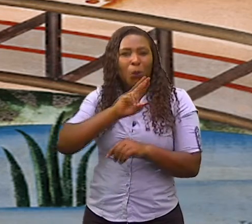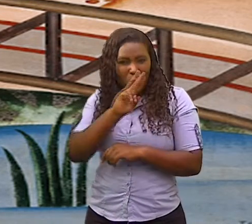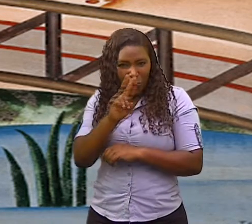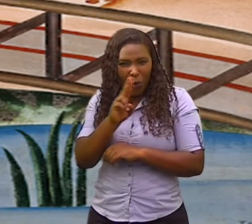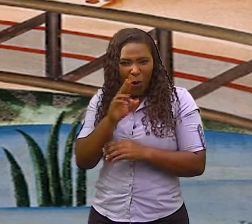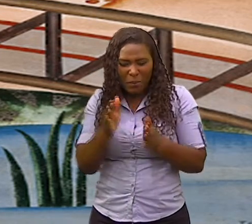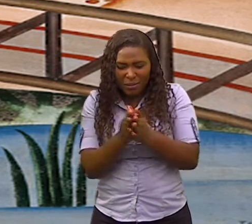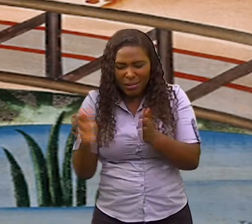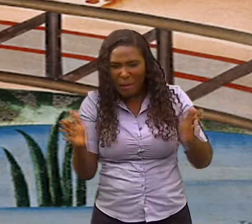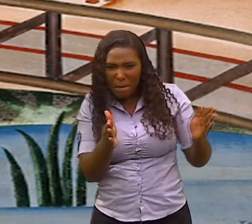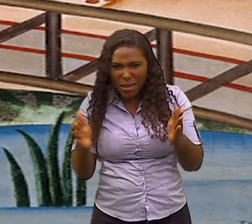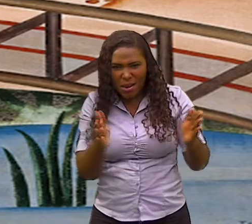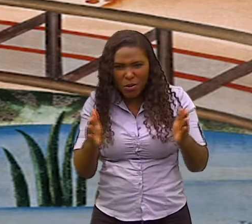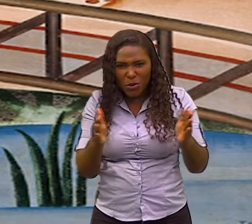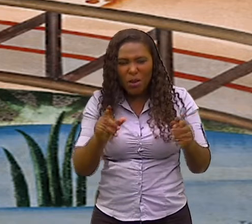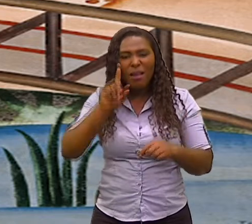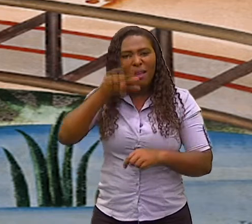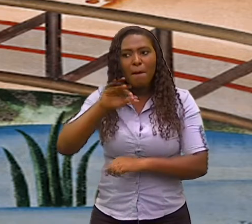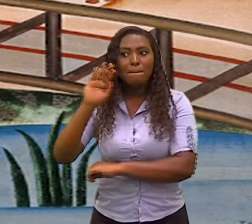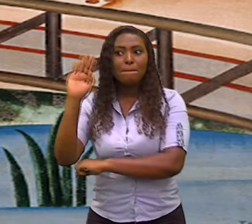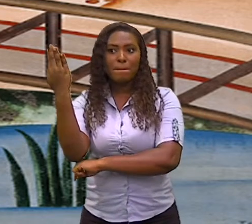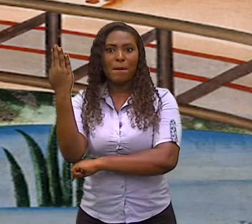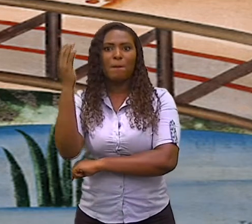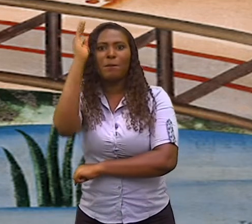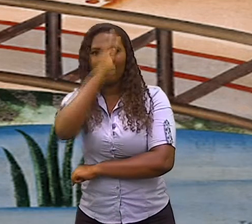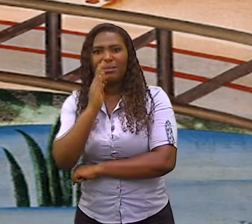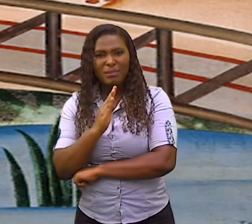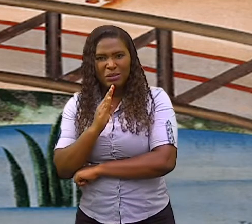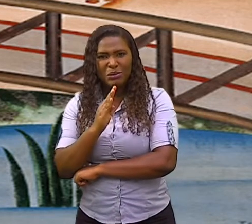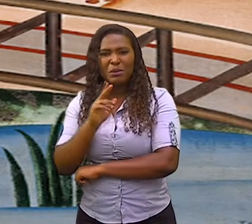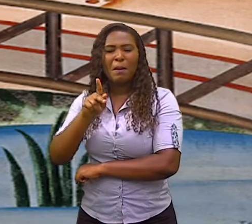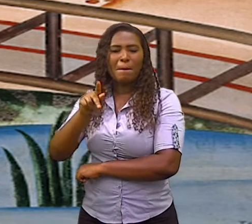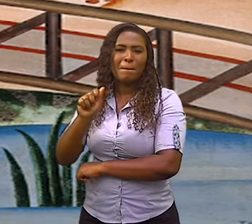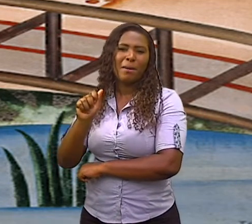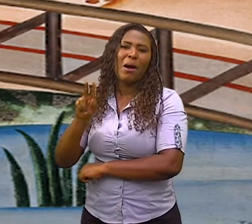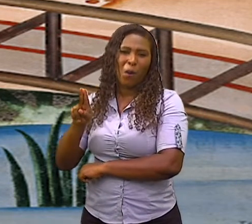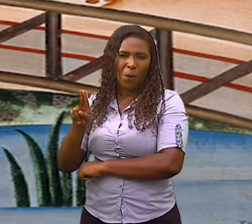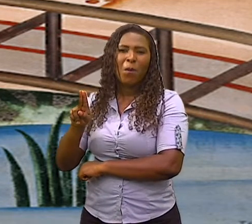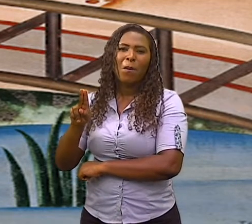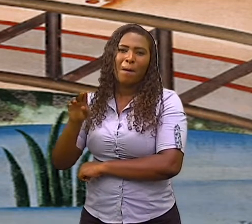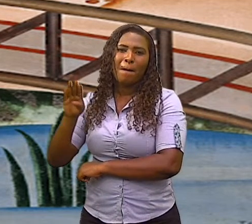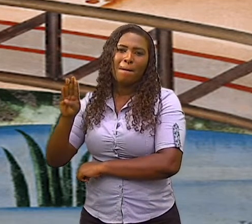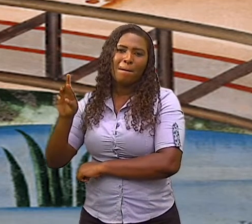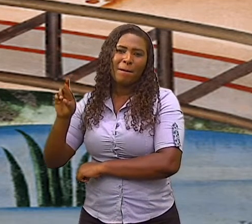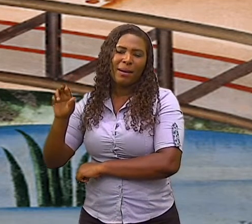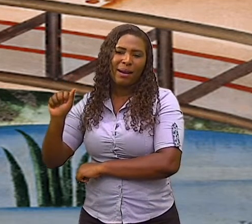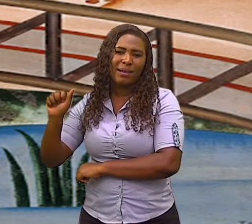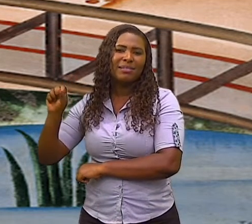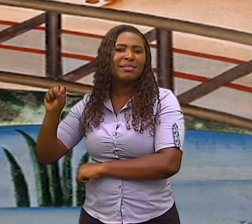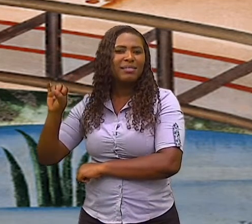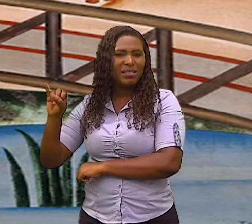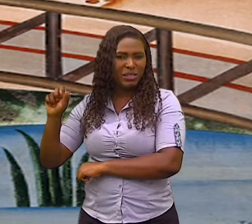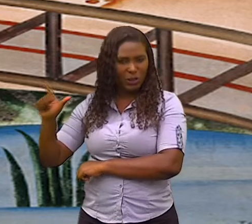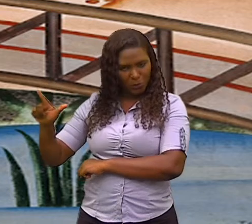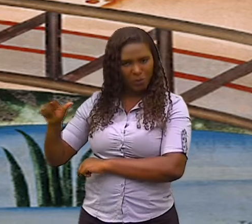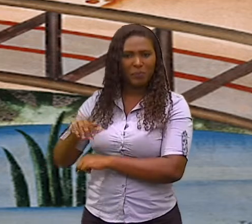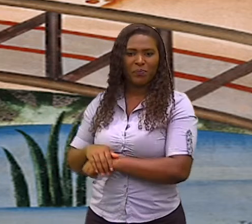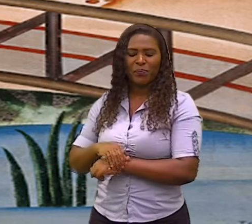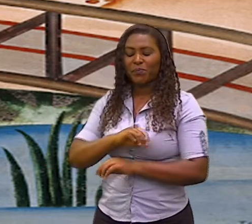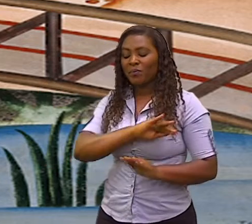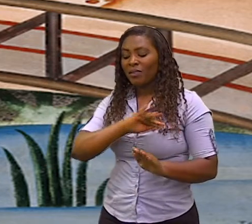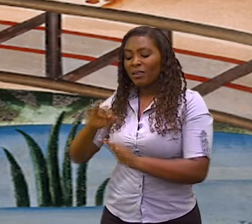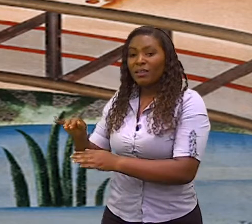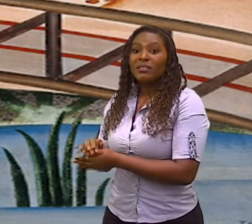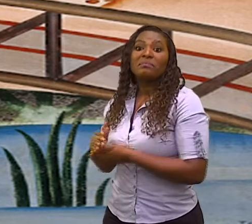tornaram-se uma das marcas de suas obras, assim como a temática brasileira, com as paisagens rurais e urbanas do nosso